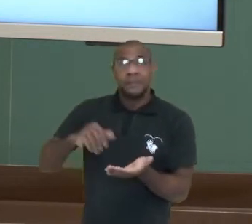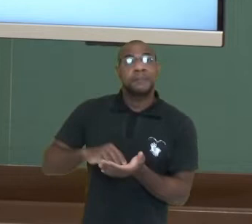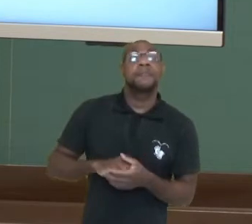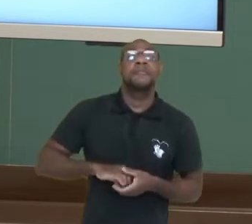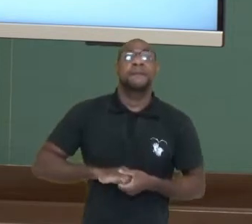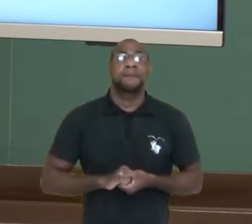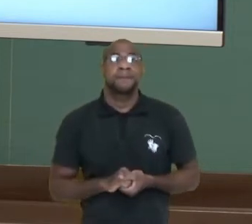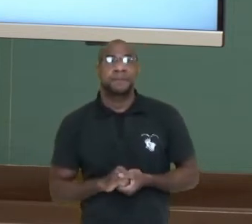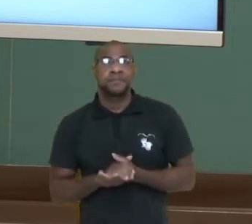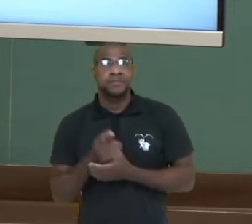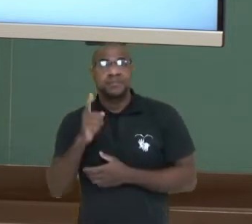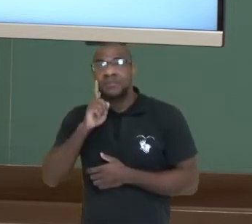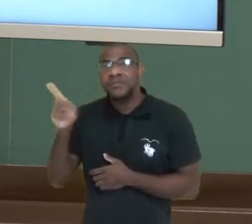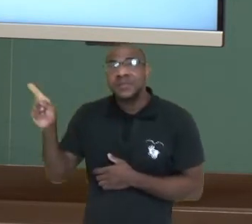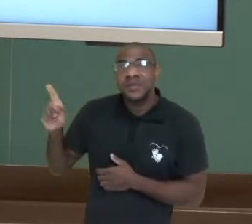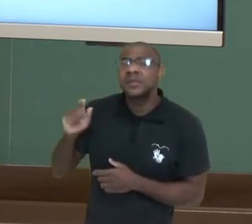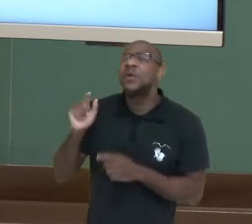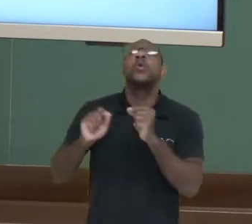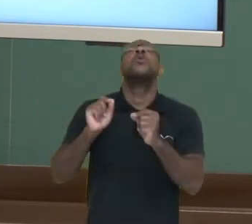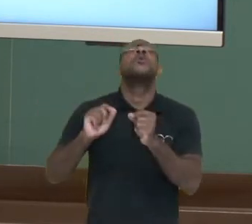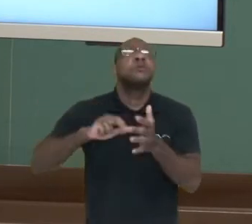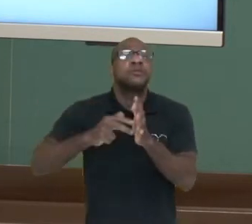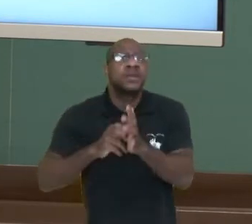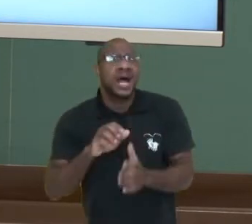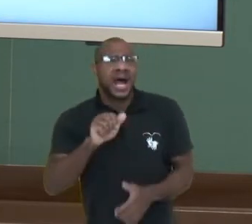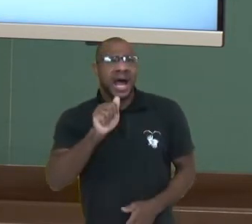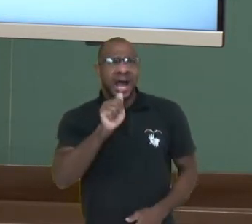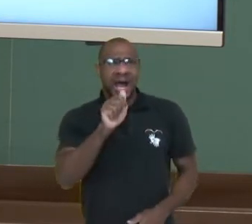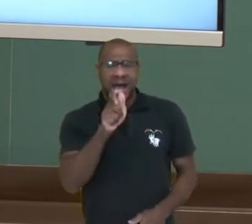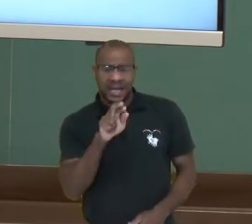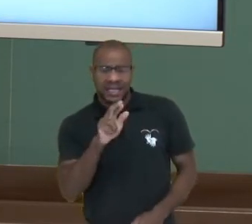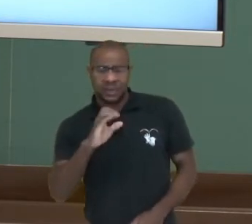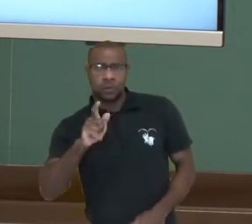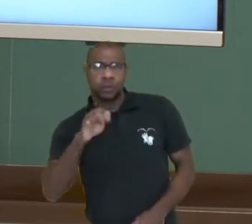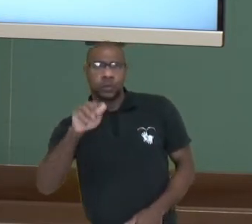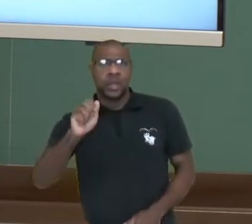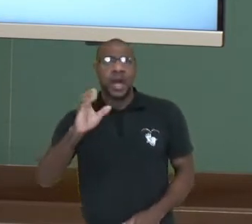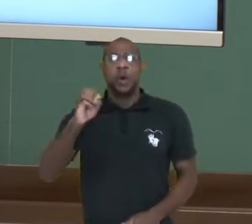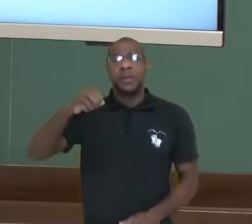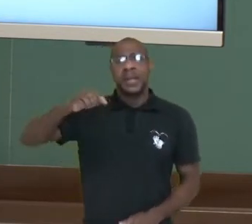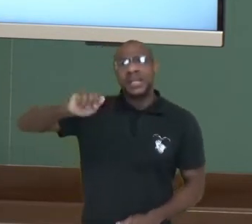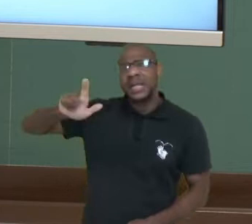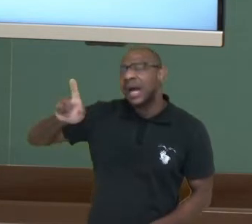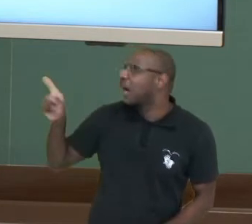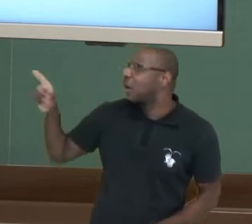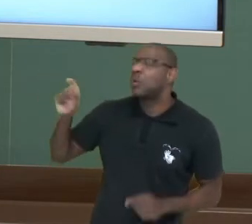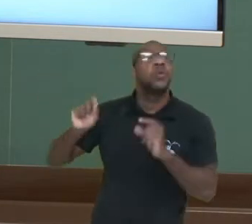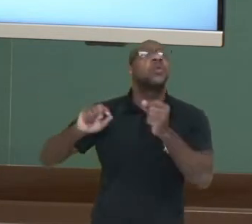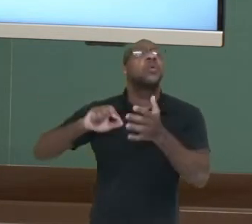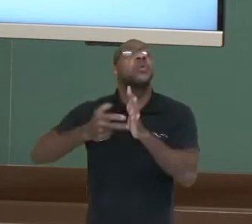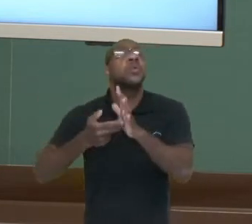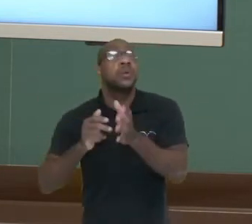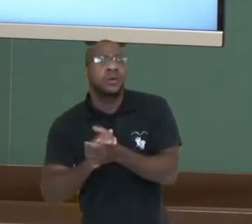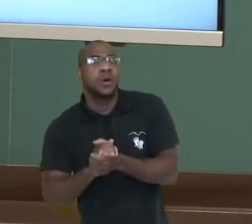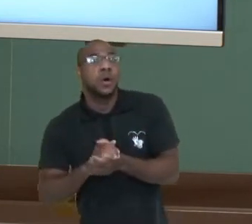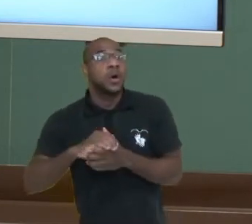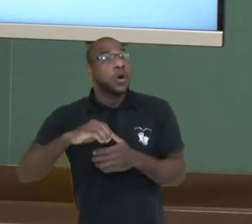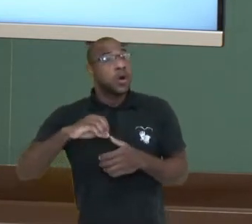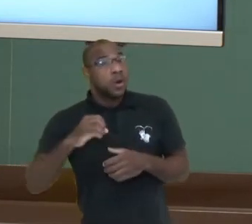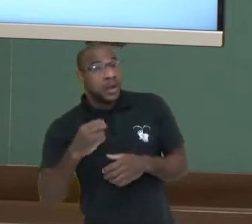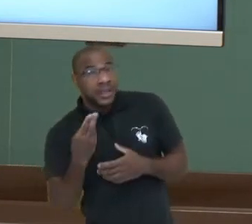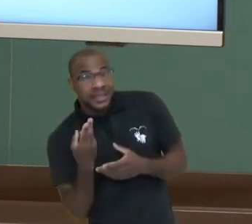Primeiro, entender o que é agricultura comercial. A agricultura comercial e o